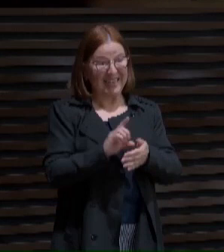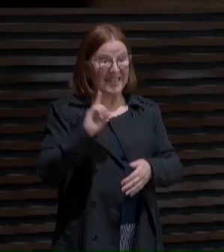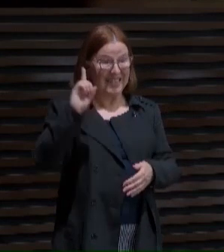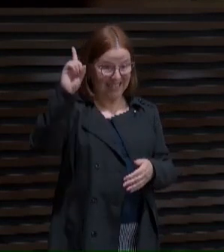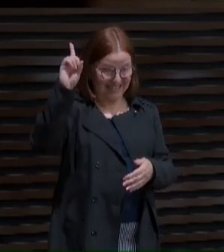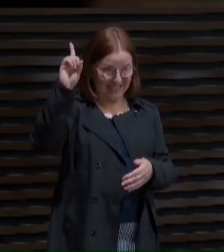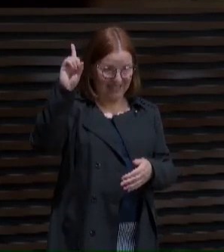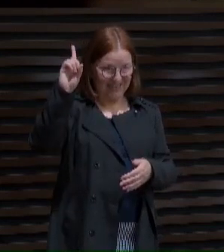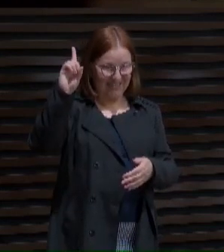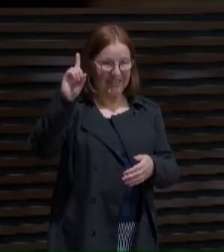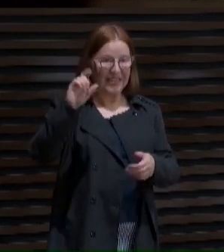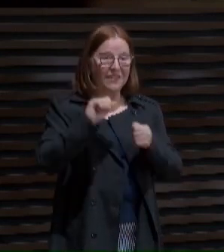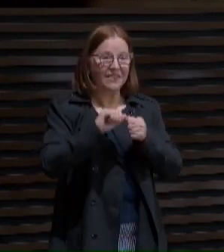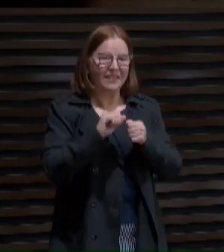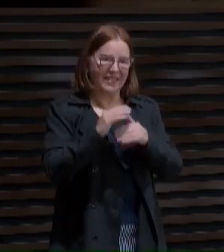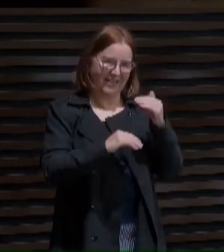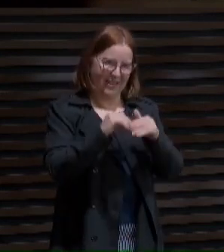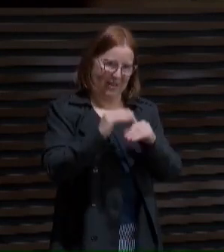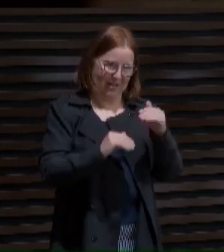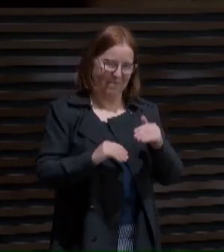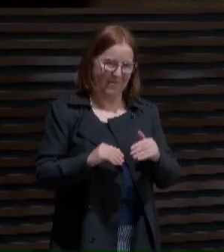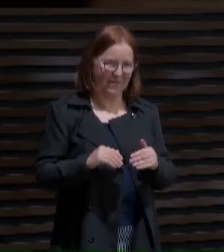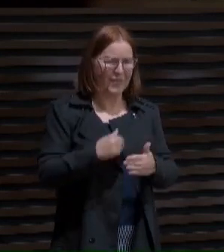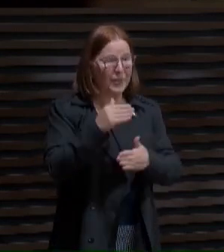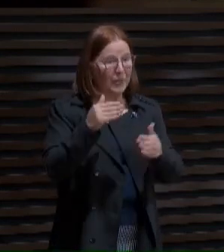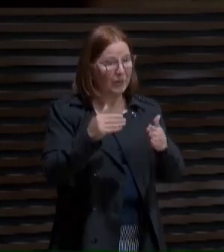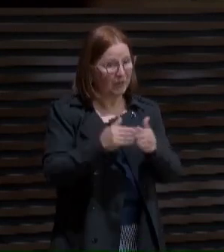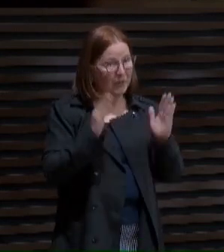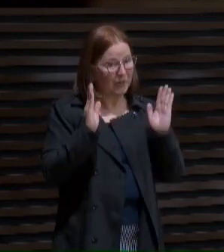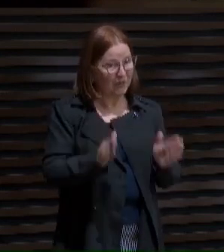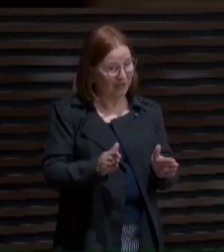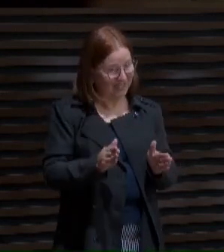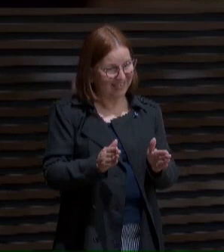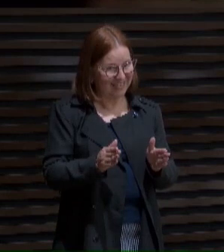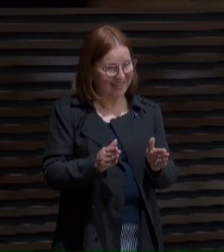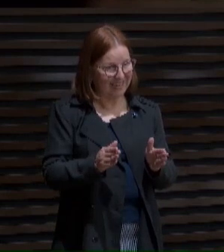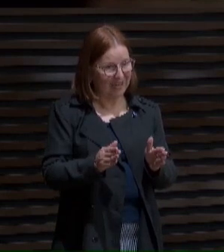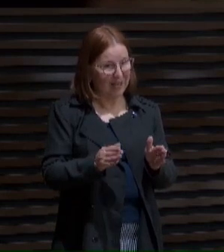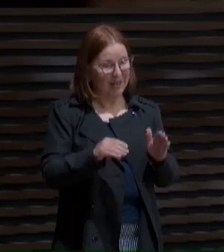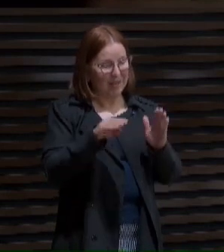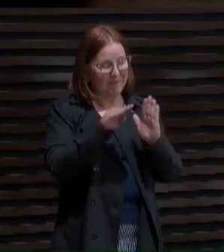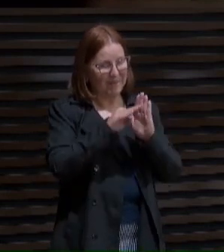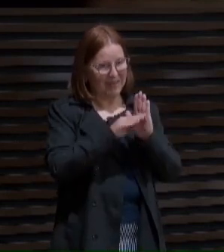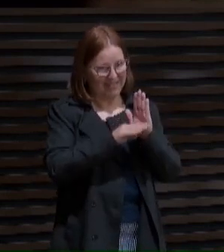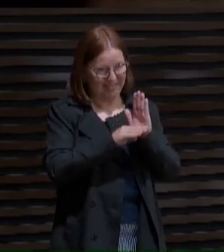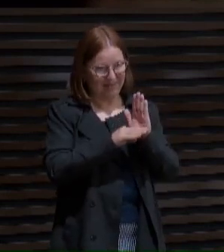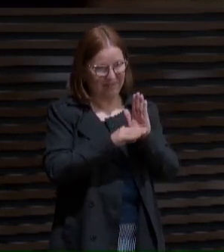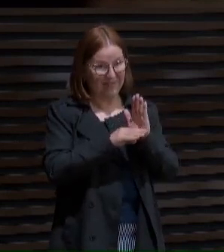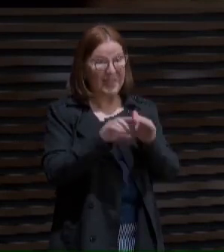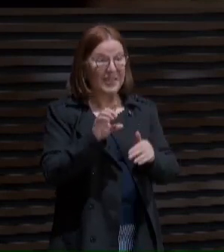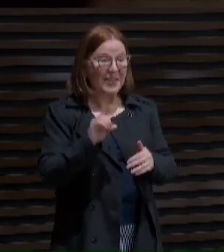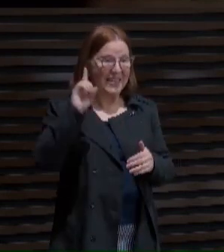Deus quem está operando. Tudo estava debaixo da soberania de Deus. Somente